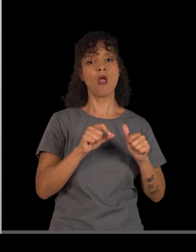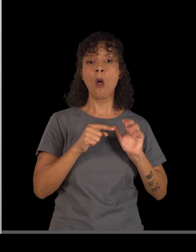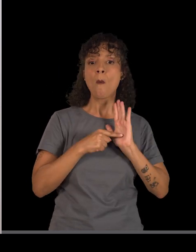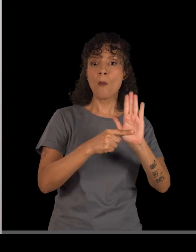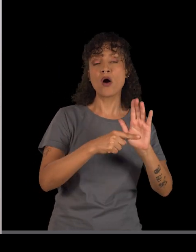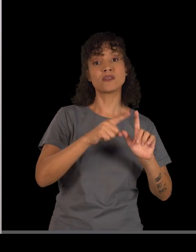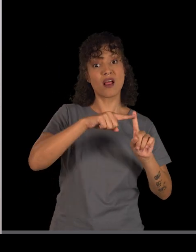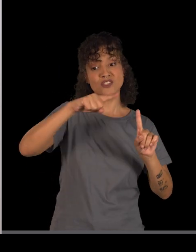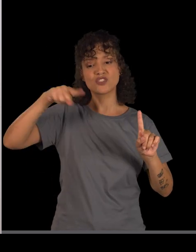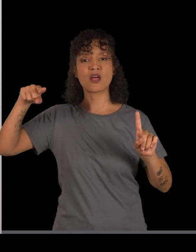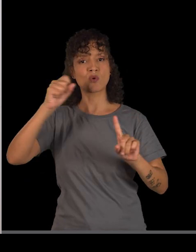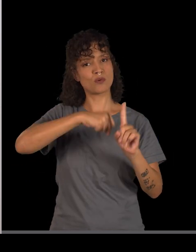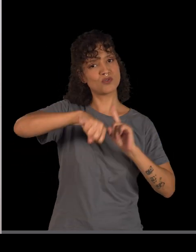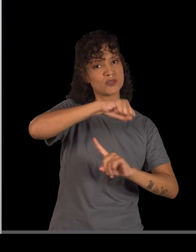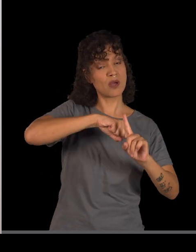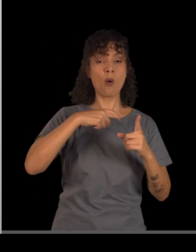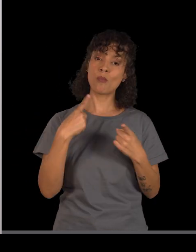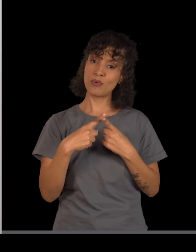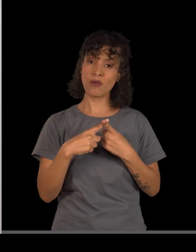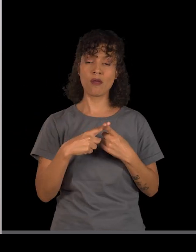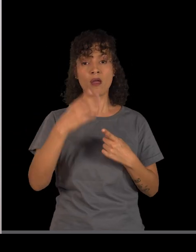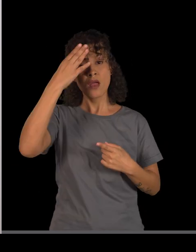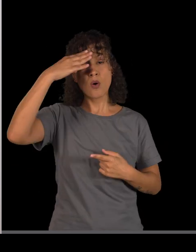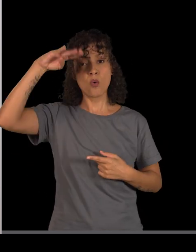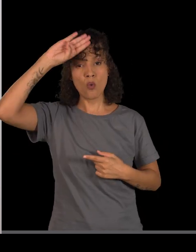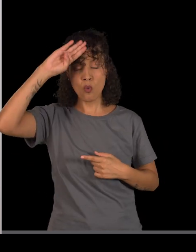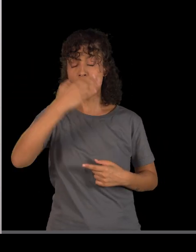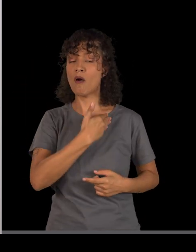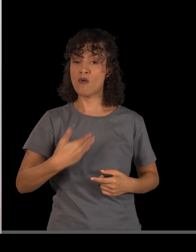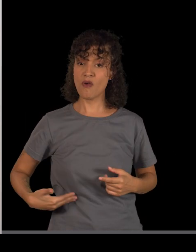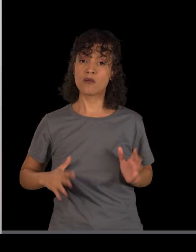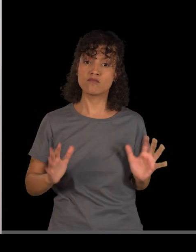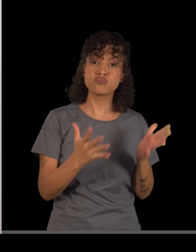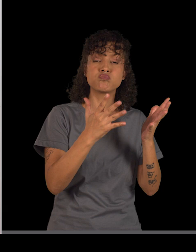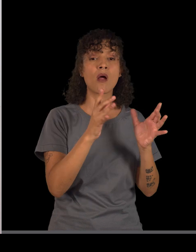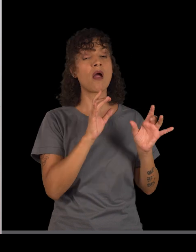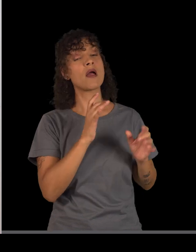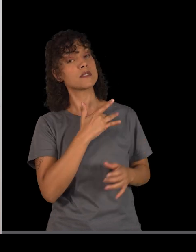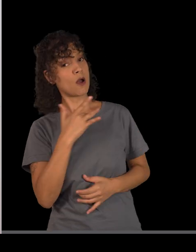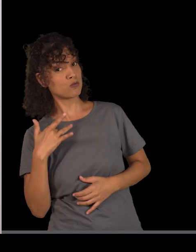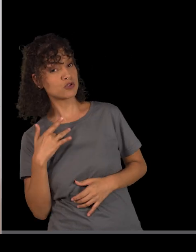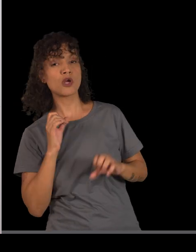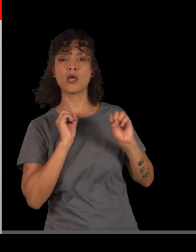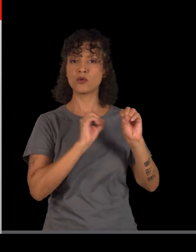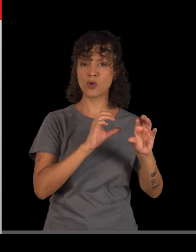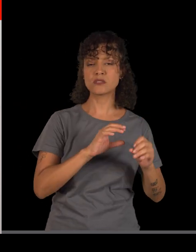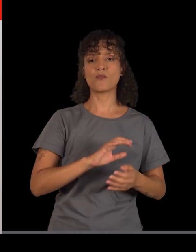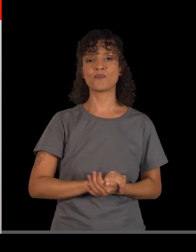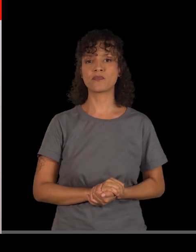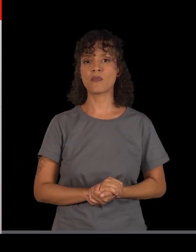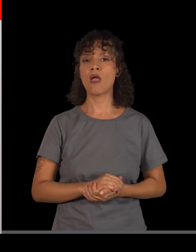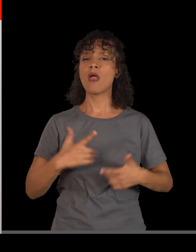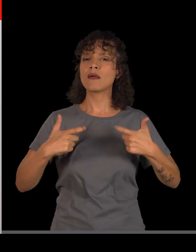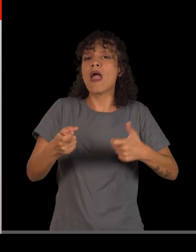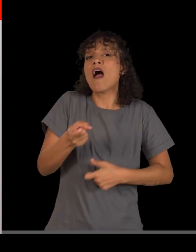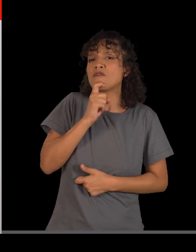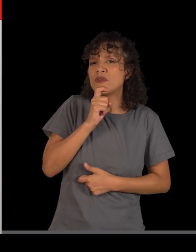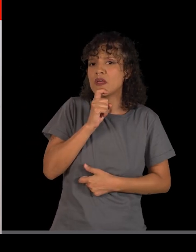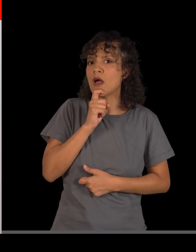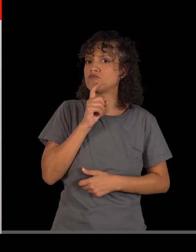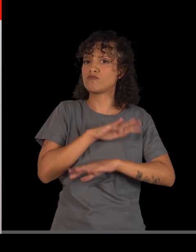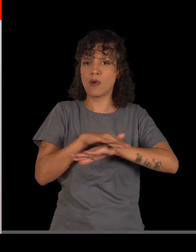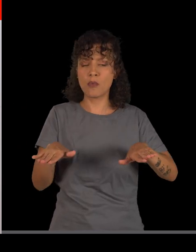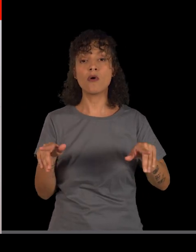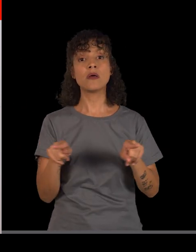sociais, já que o governo cubano investia em saúde e em educação. Mesmo com o fim da Guerra Fria e a queda da União Soviética